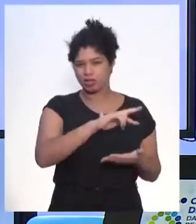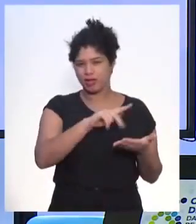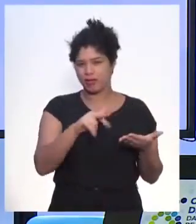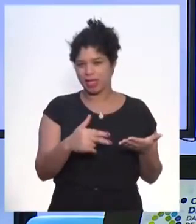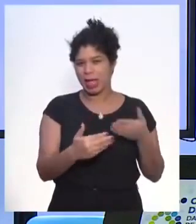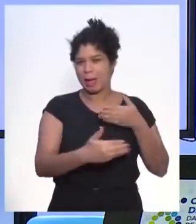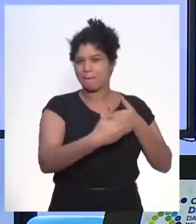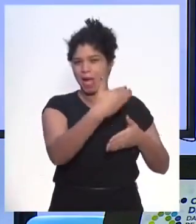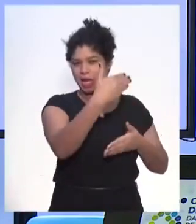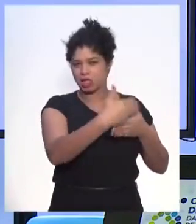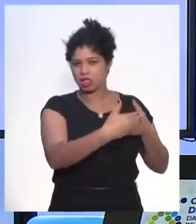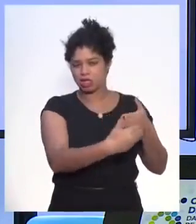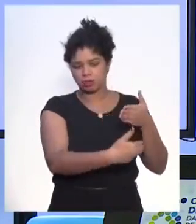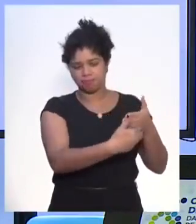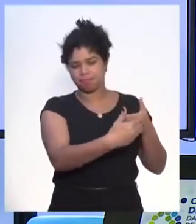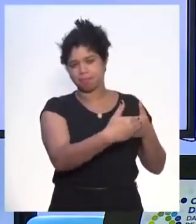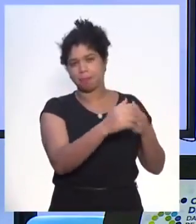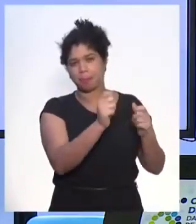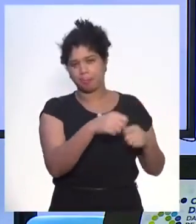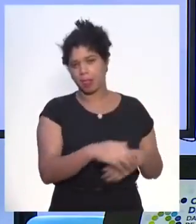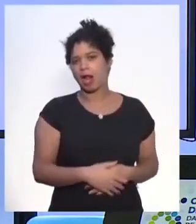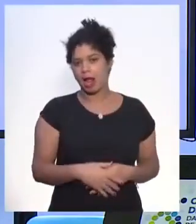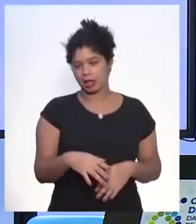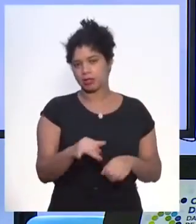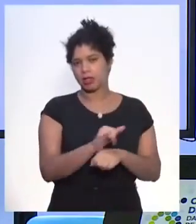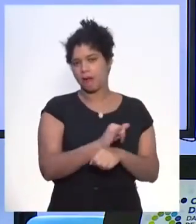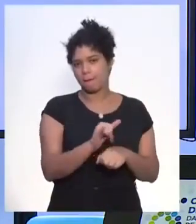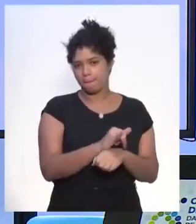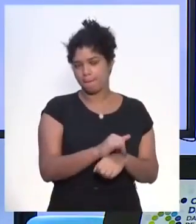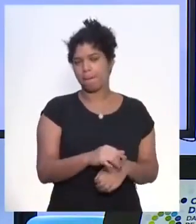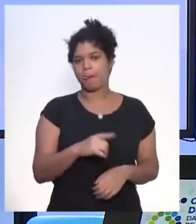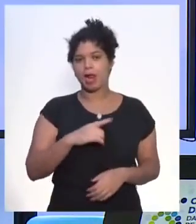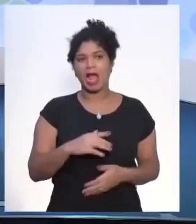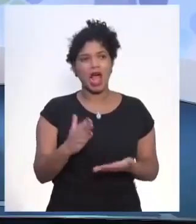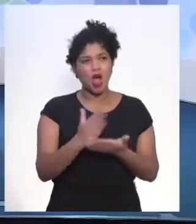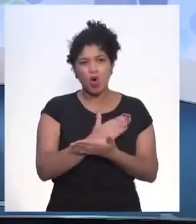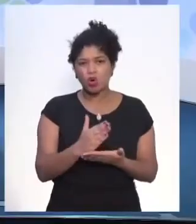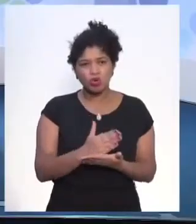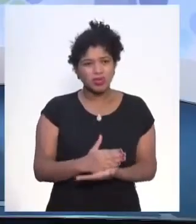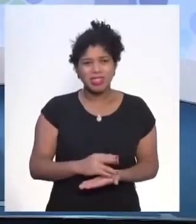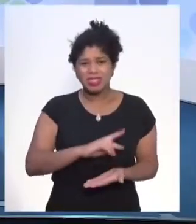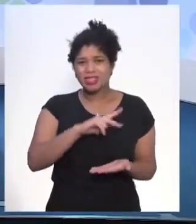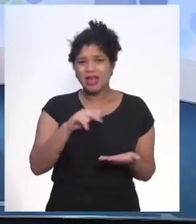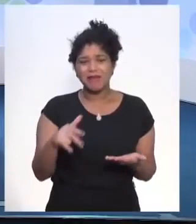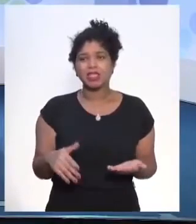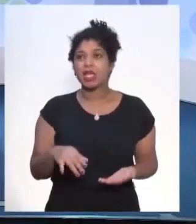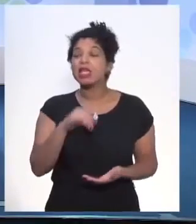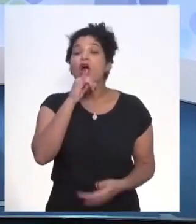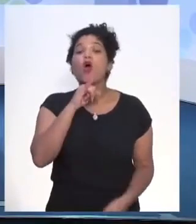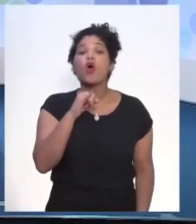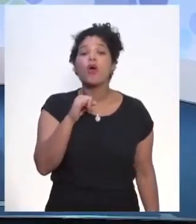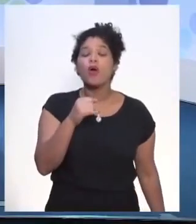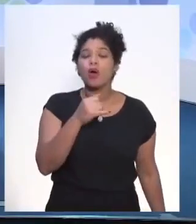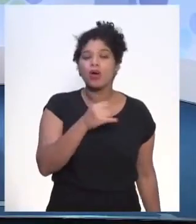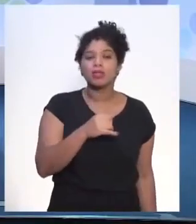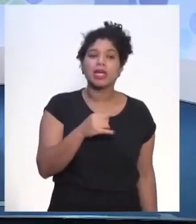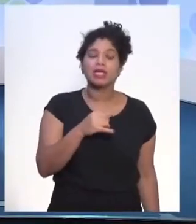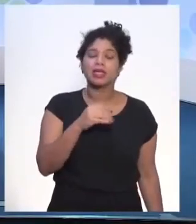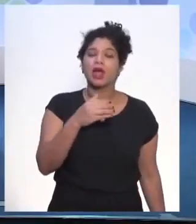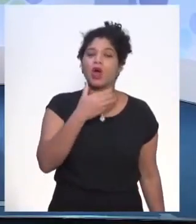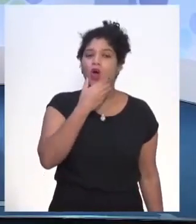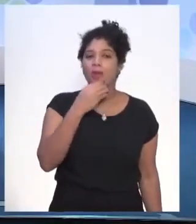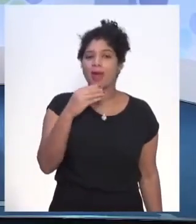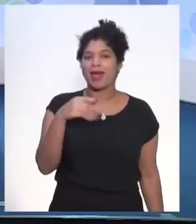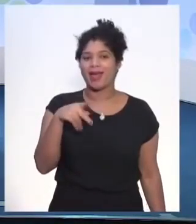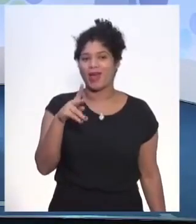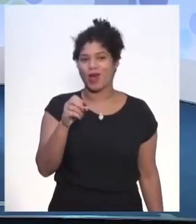todo um trabalho utilizando sua técnica. Tá? Hoje nós temos grafiteiros incríveis, né? O Cobra é um deles, né? E temos outros também,